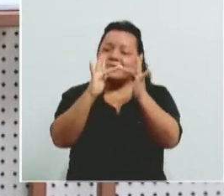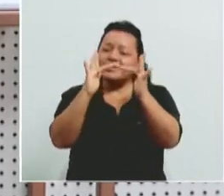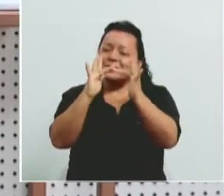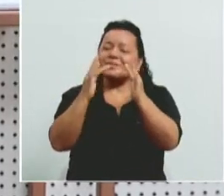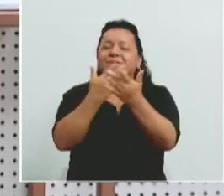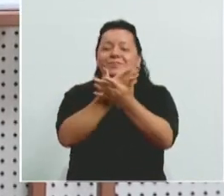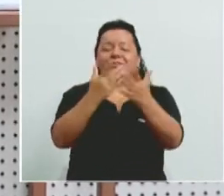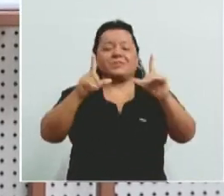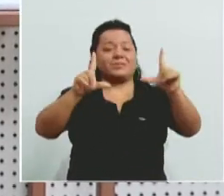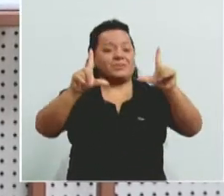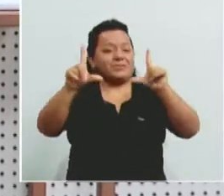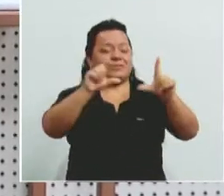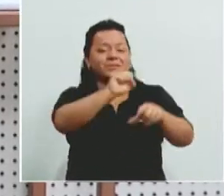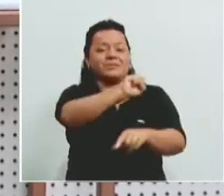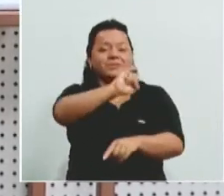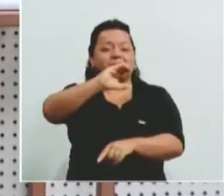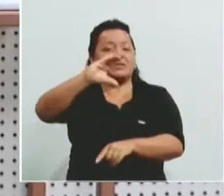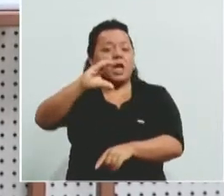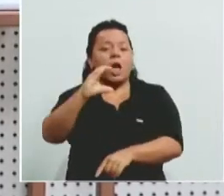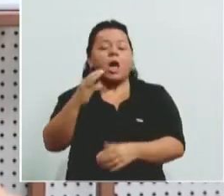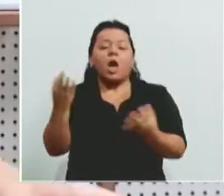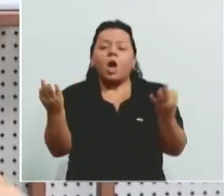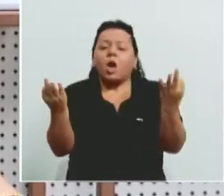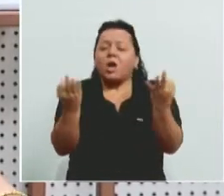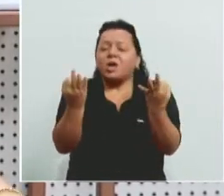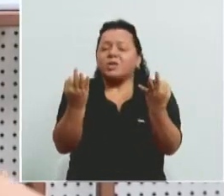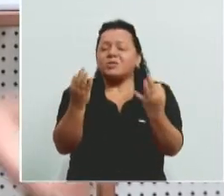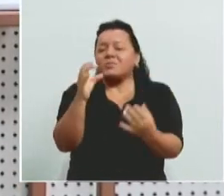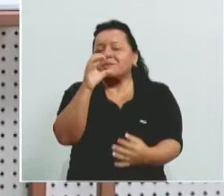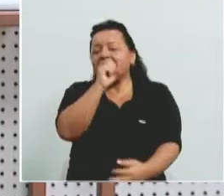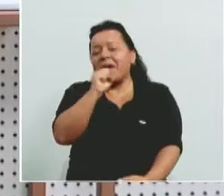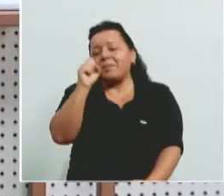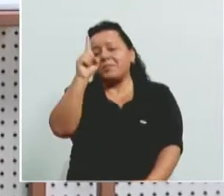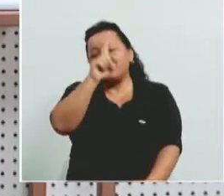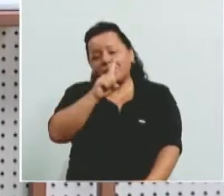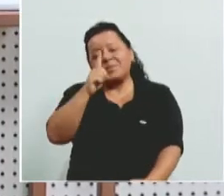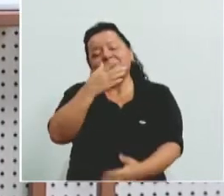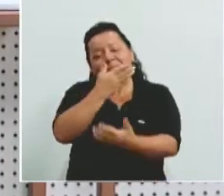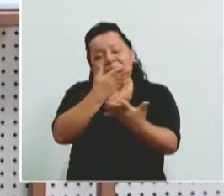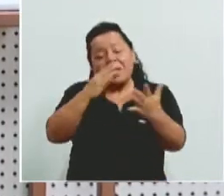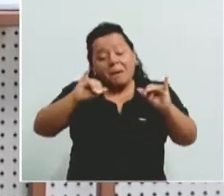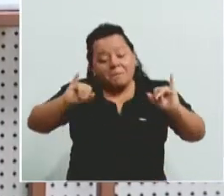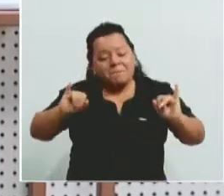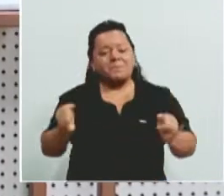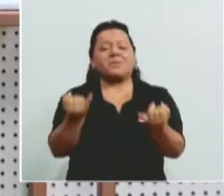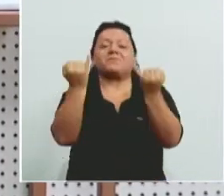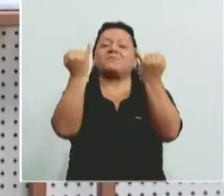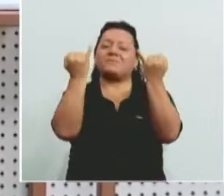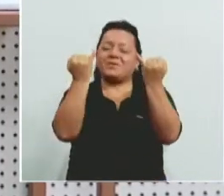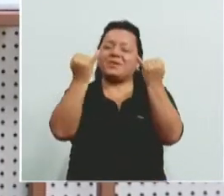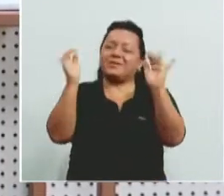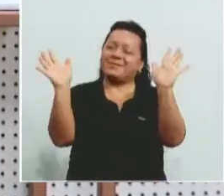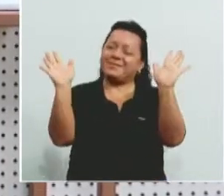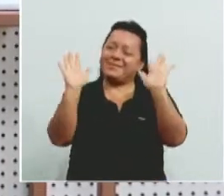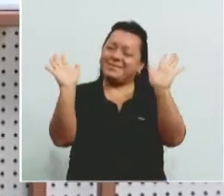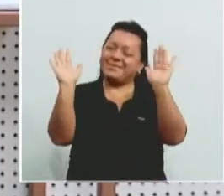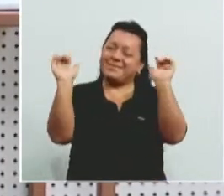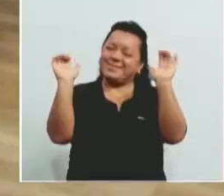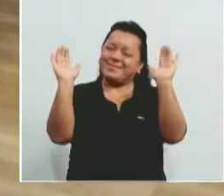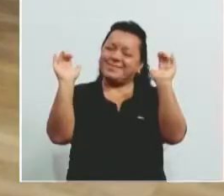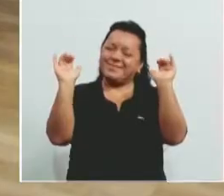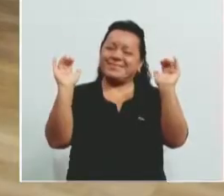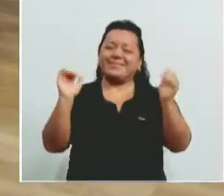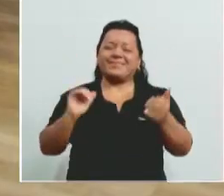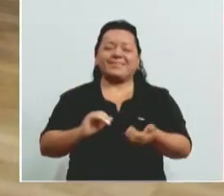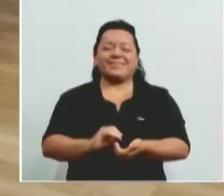SIC TV. Ótimo sábado, ótimo fim de semana, aproveite bastante e até a próxima. Tchau, gente!